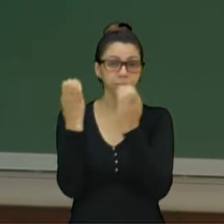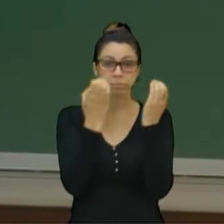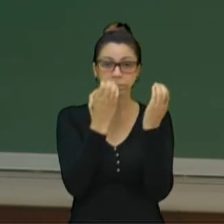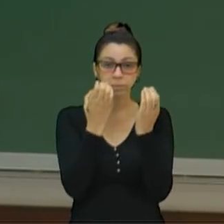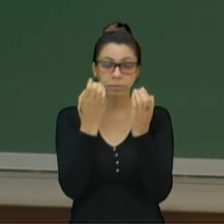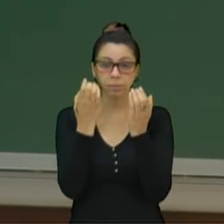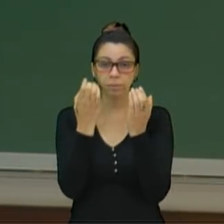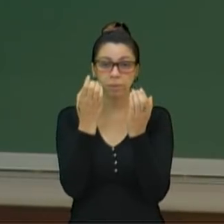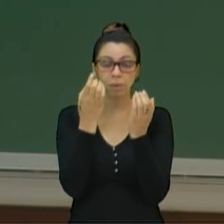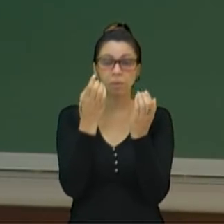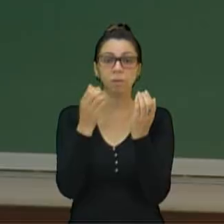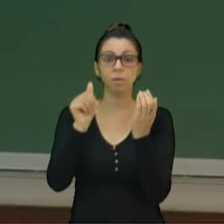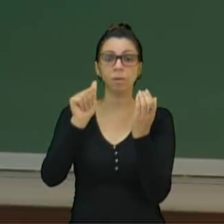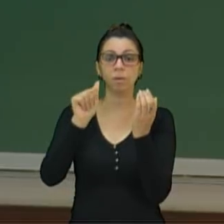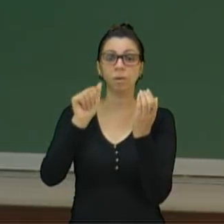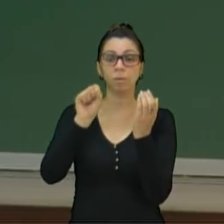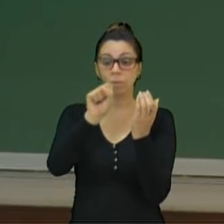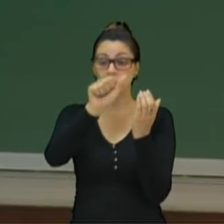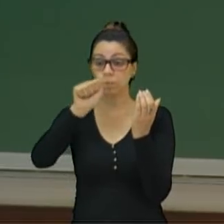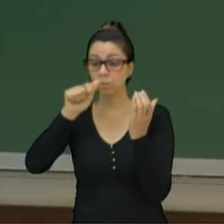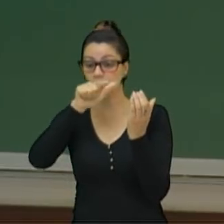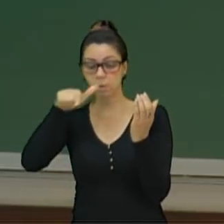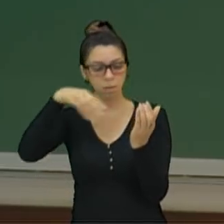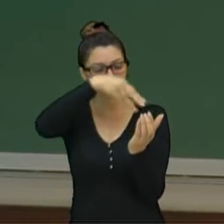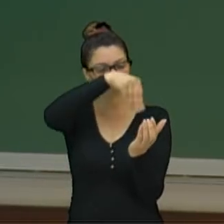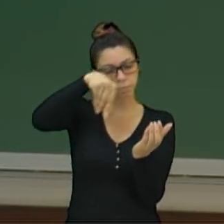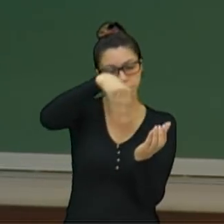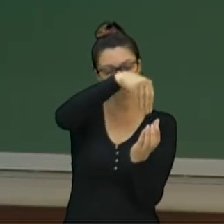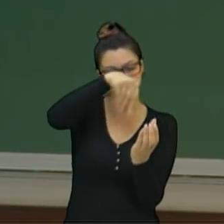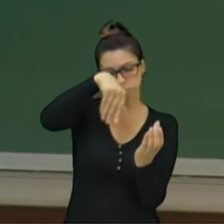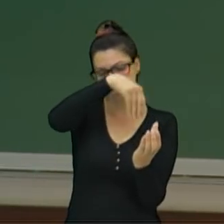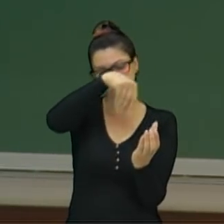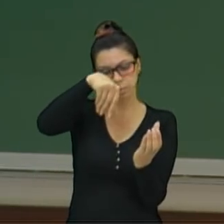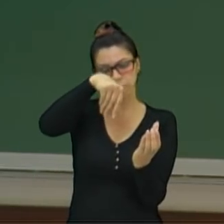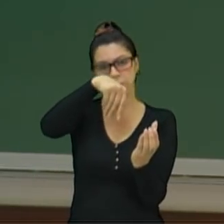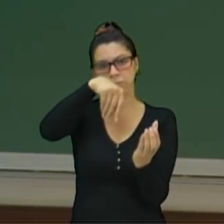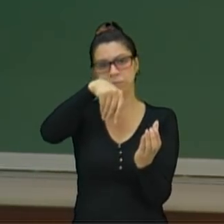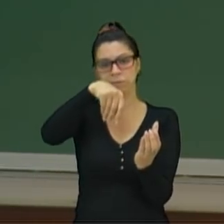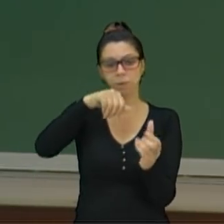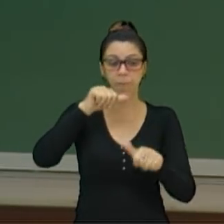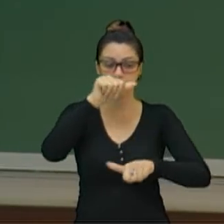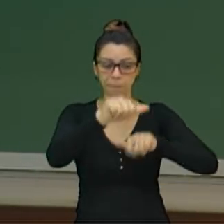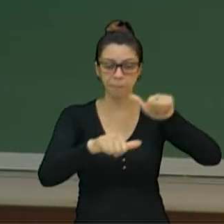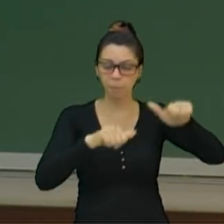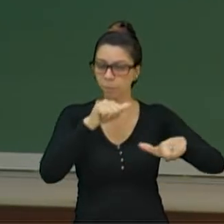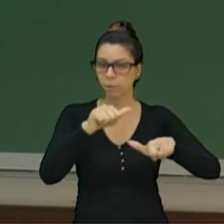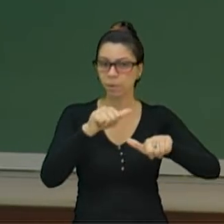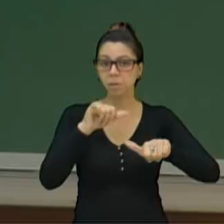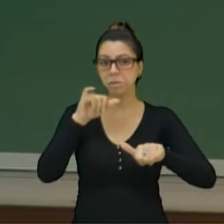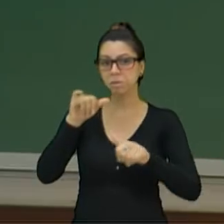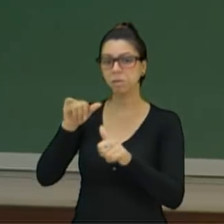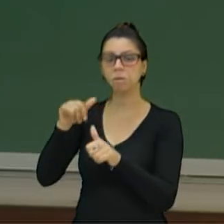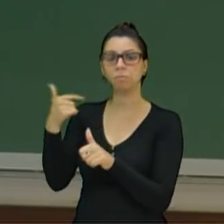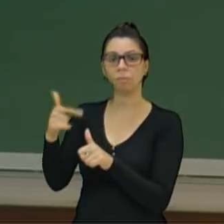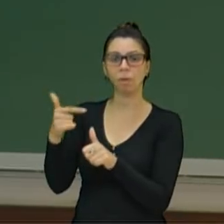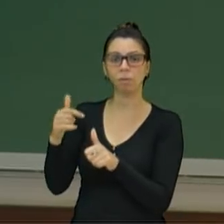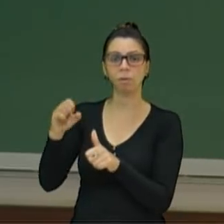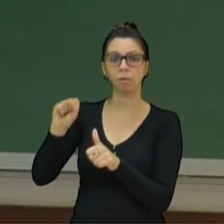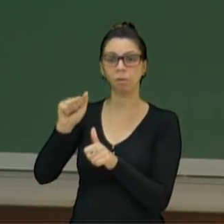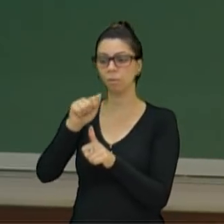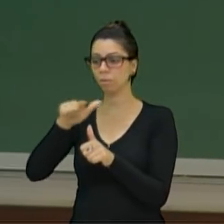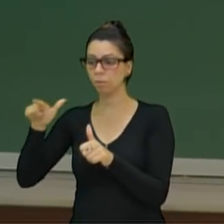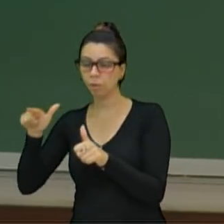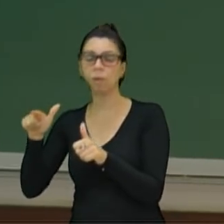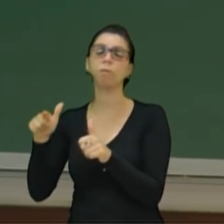salgar bastante, eu mudo o gosto desse milho. Se eu não colocar sal, ele fica com outro gosto. Eu vou colocar, sei lá, uma